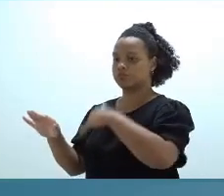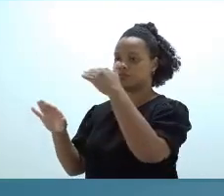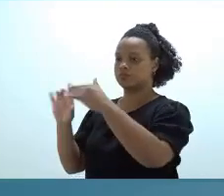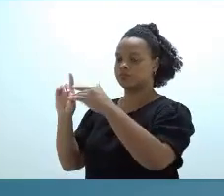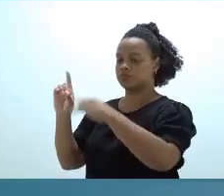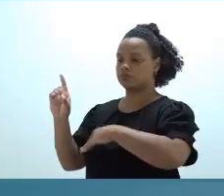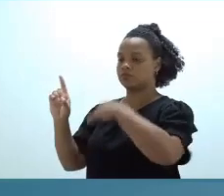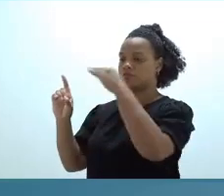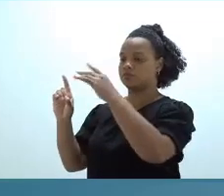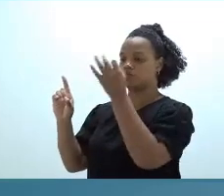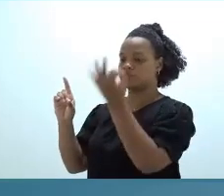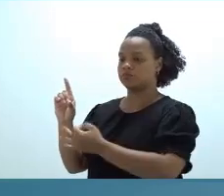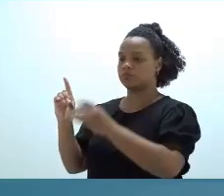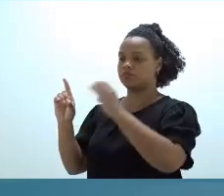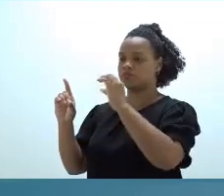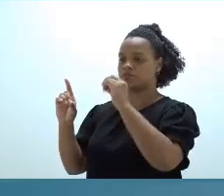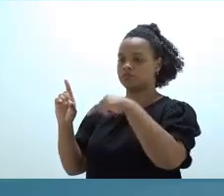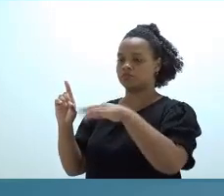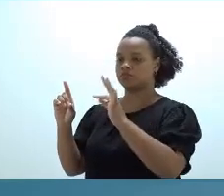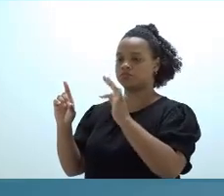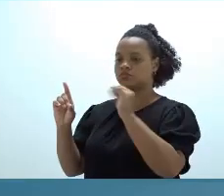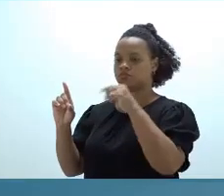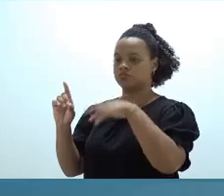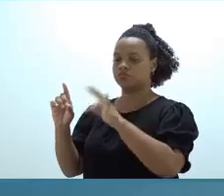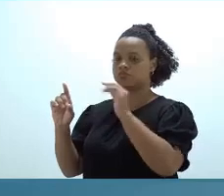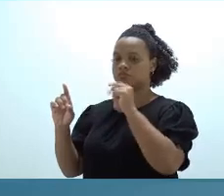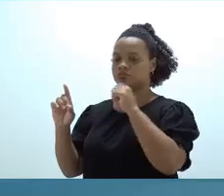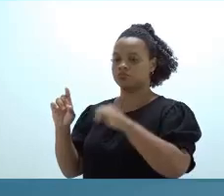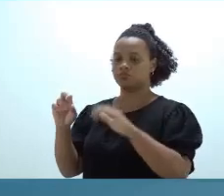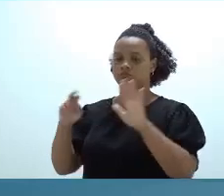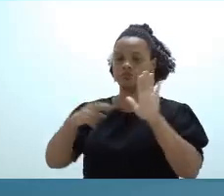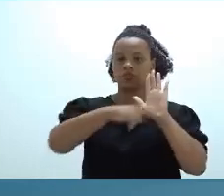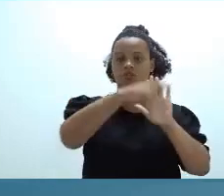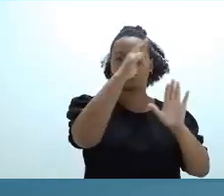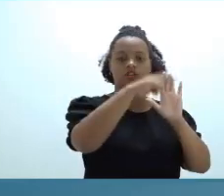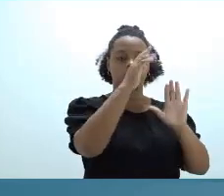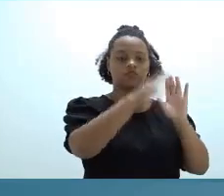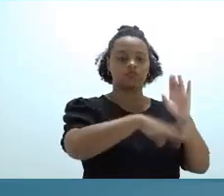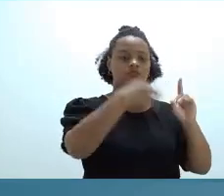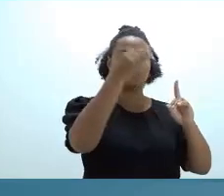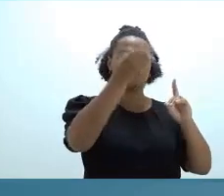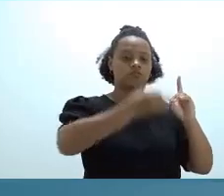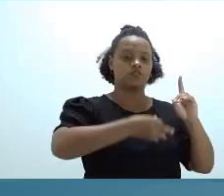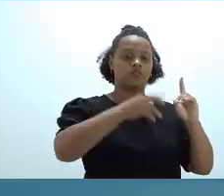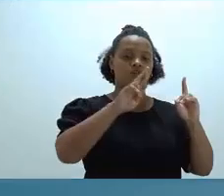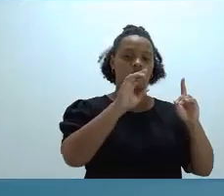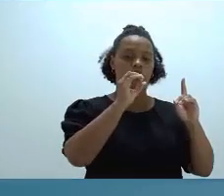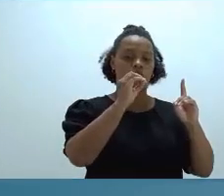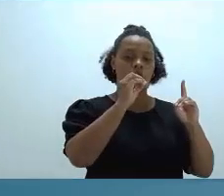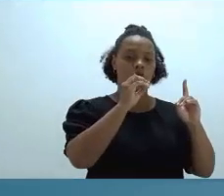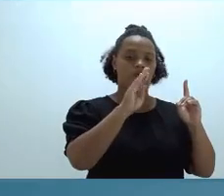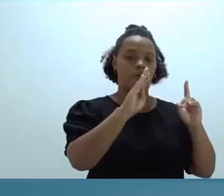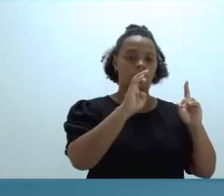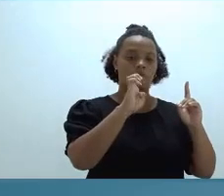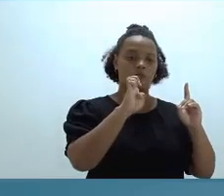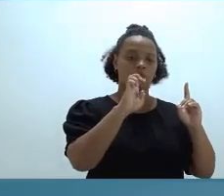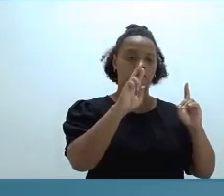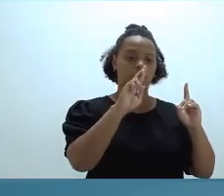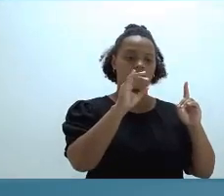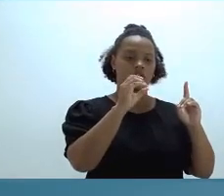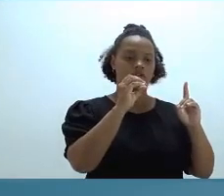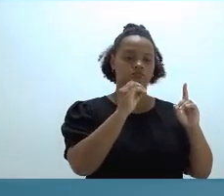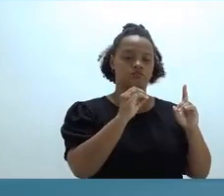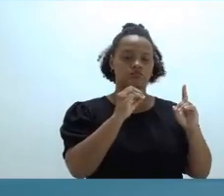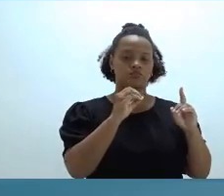Augusto Guerreiro. Relator, desembargador Roberto Moura. Impedimento, desembargador Rômulo,